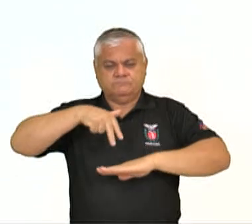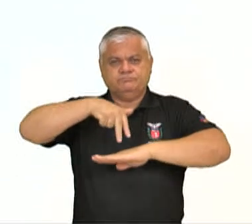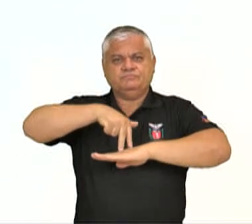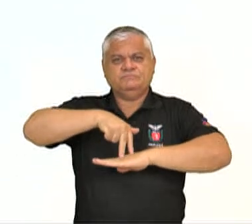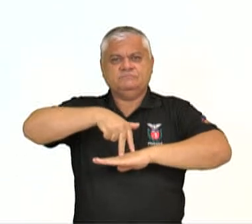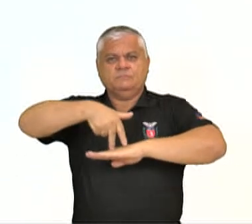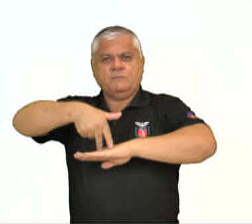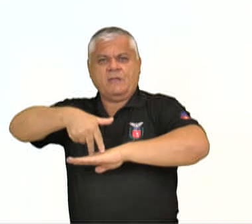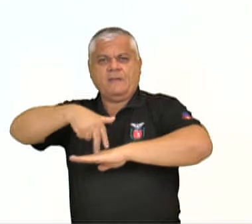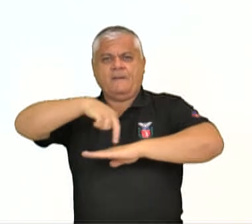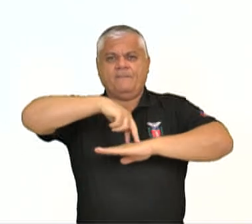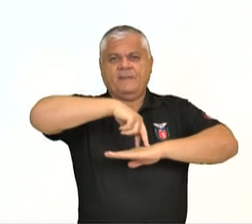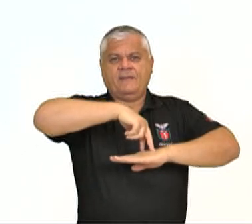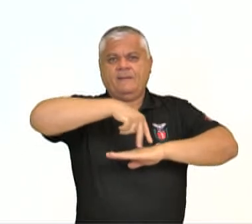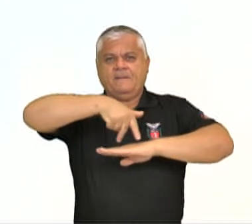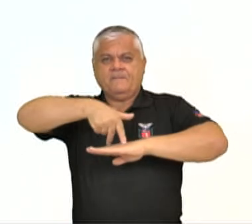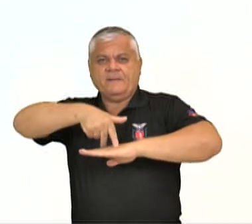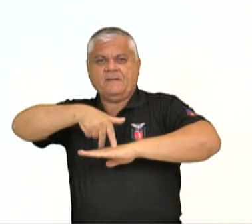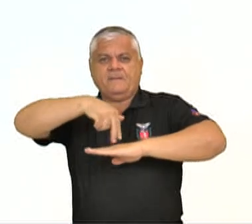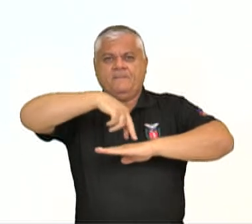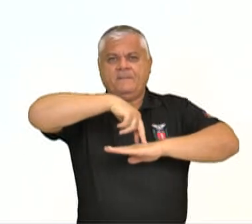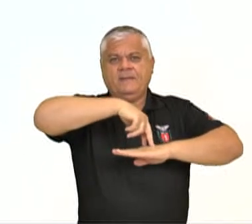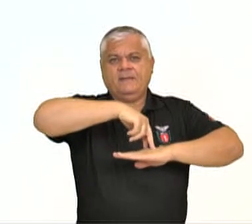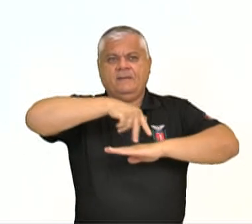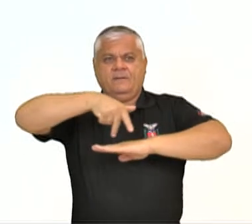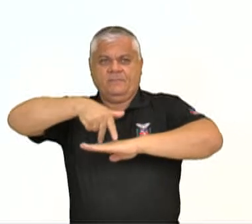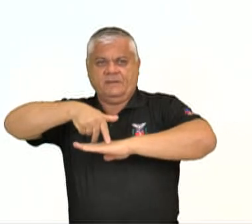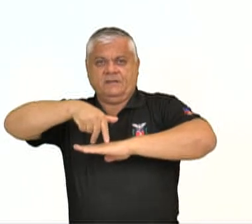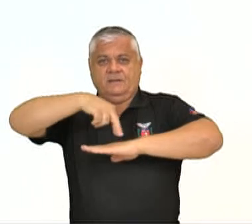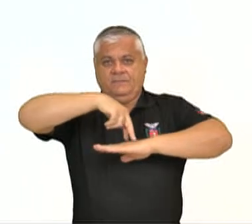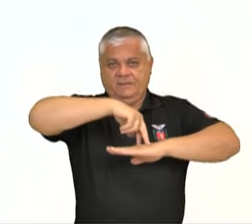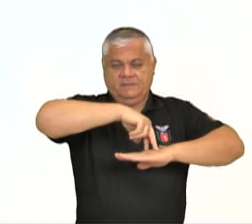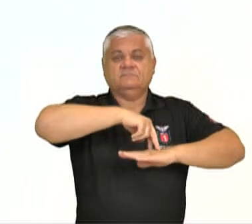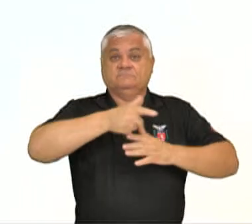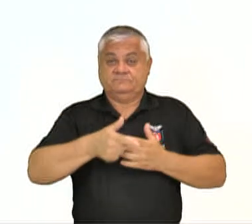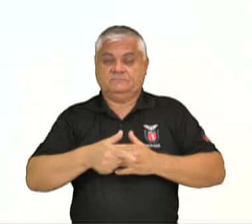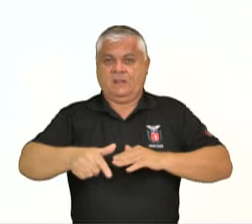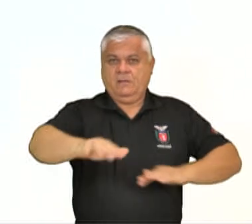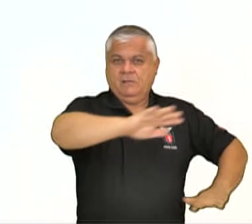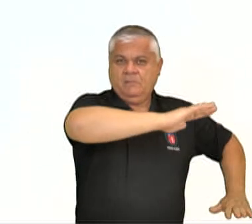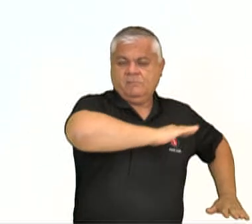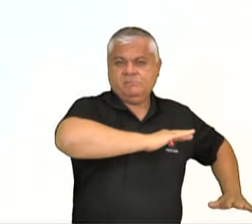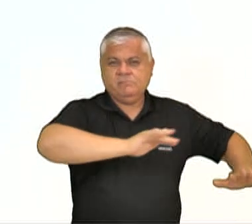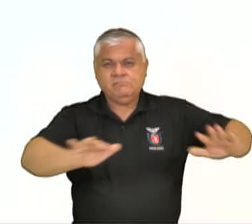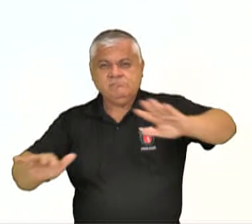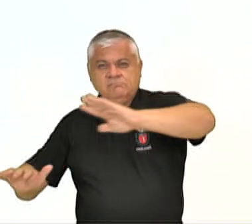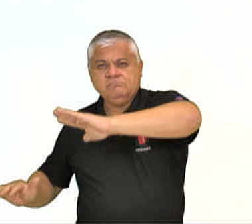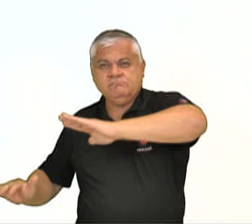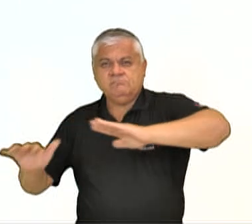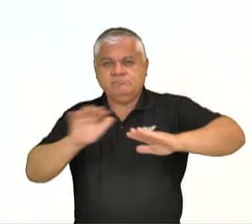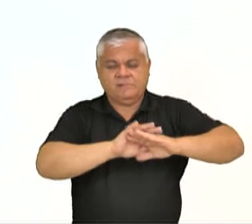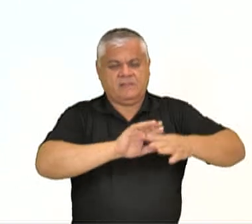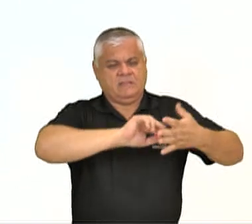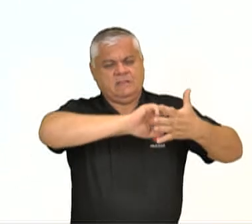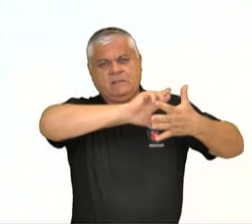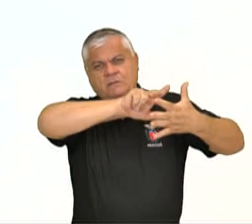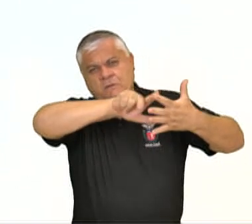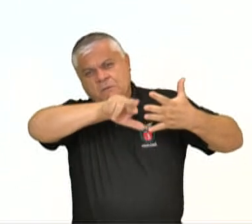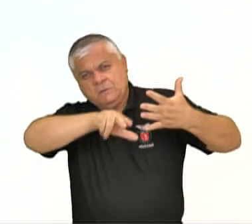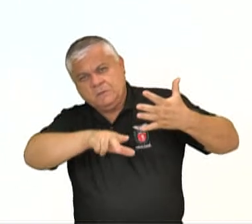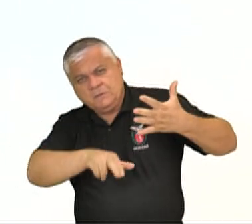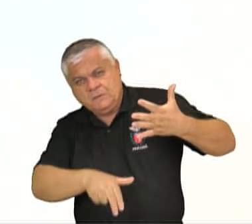em constante deslocamento. A partir da ginga, surgem os outros movimentos de ataque